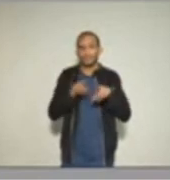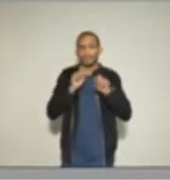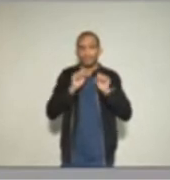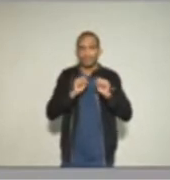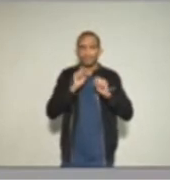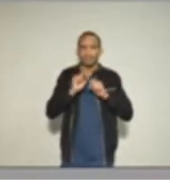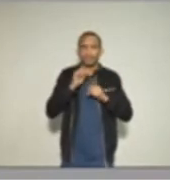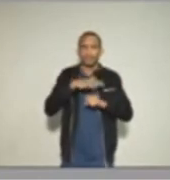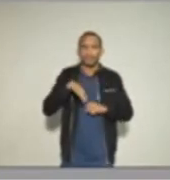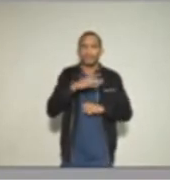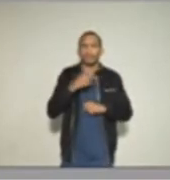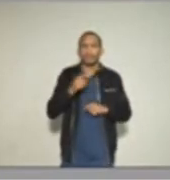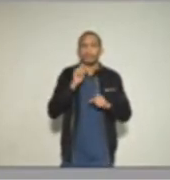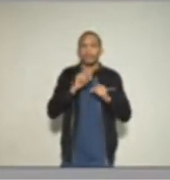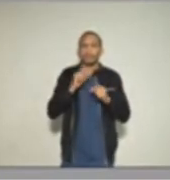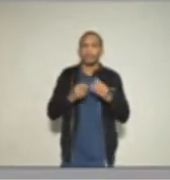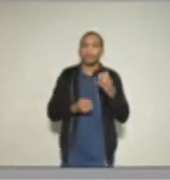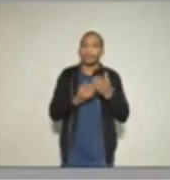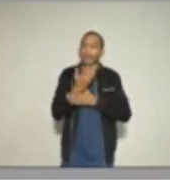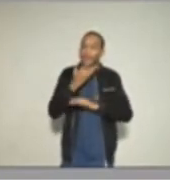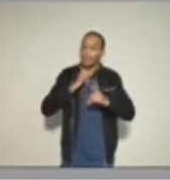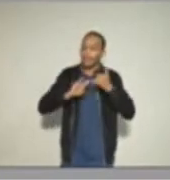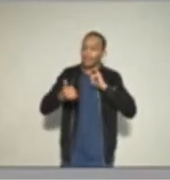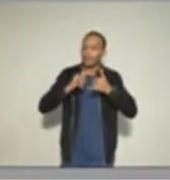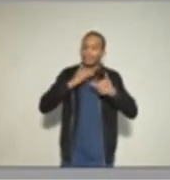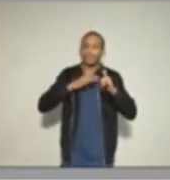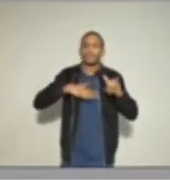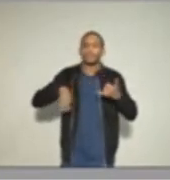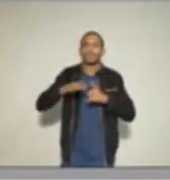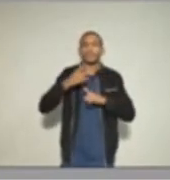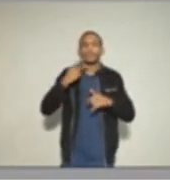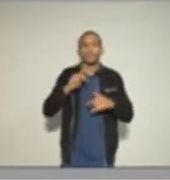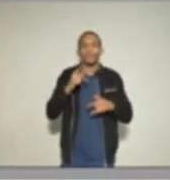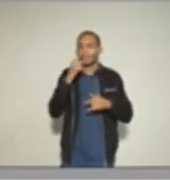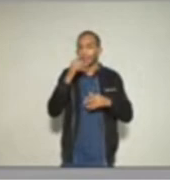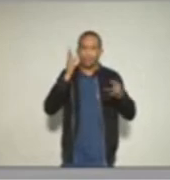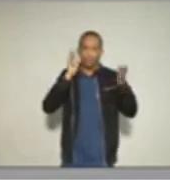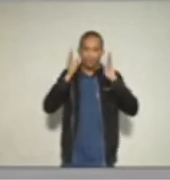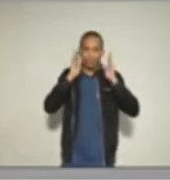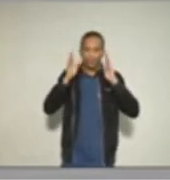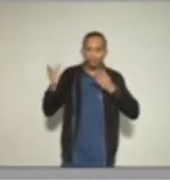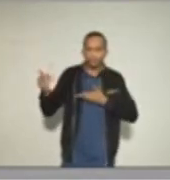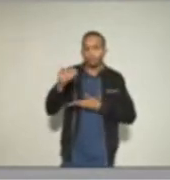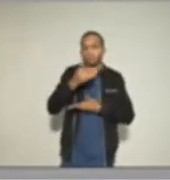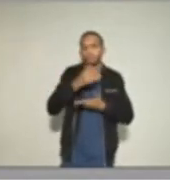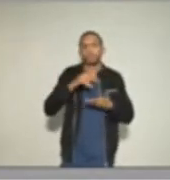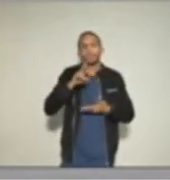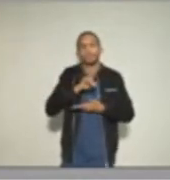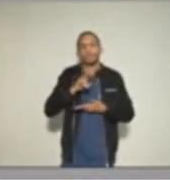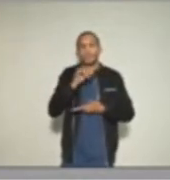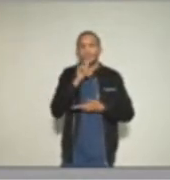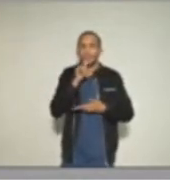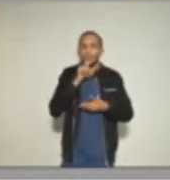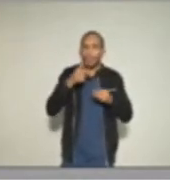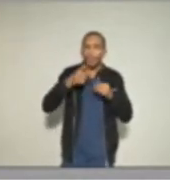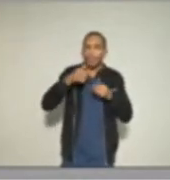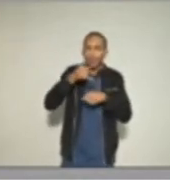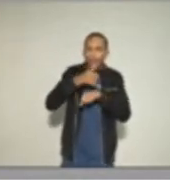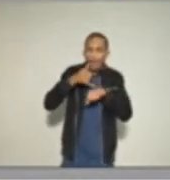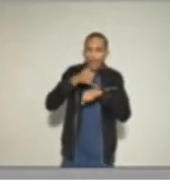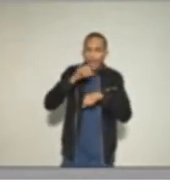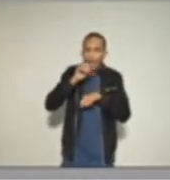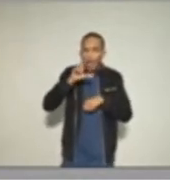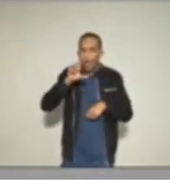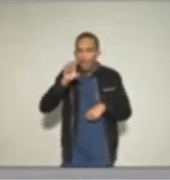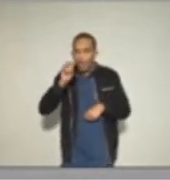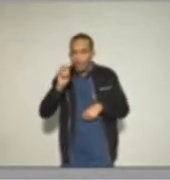desse resíduo a produção de energia para que os nossos caminhões que coletam não utilizem o óleo diesel. 64% da